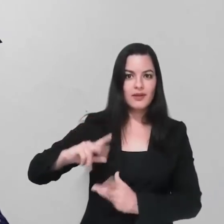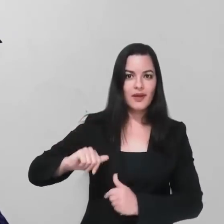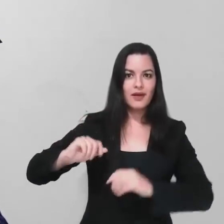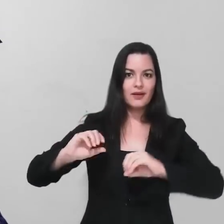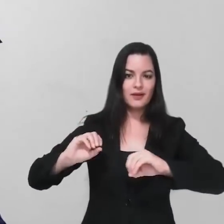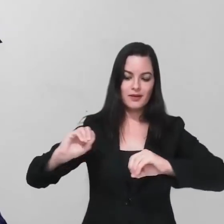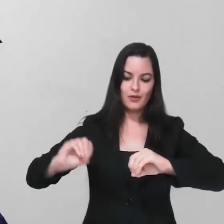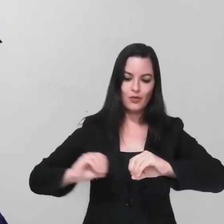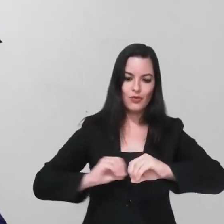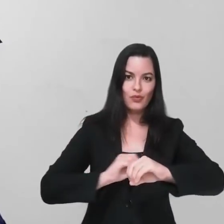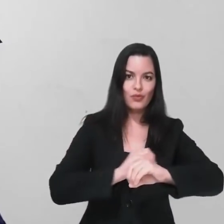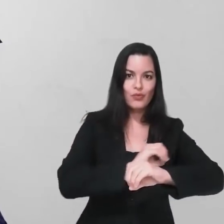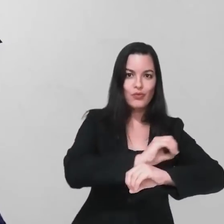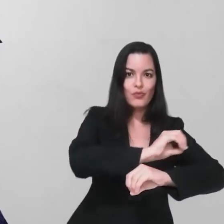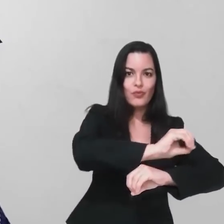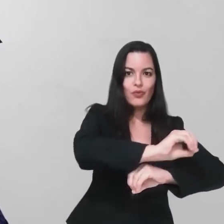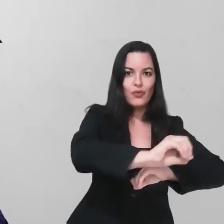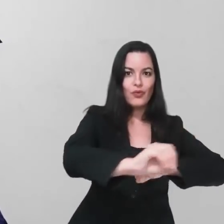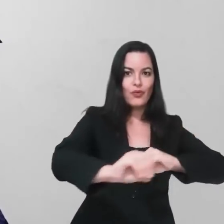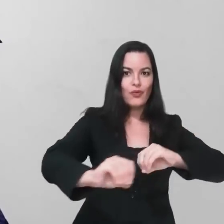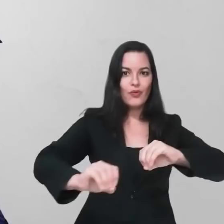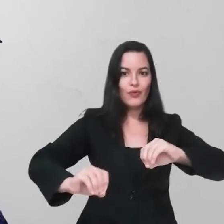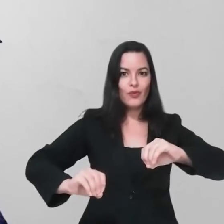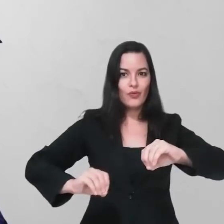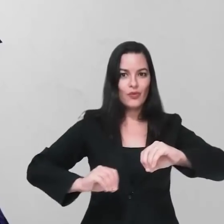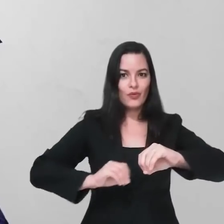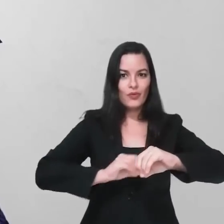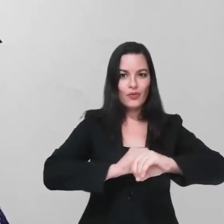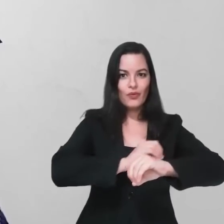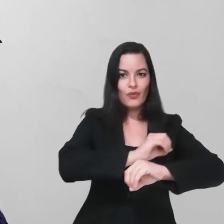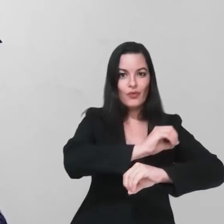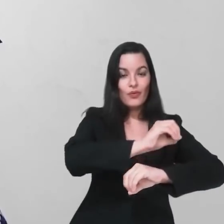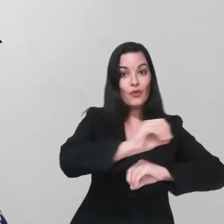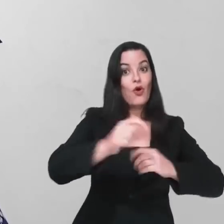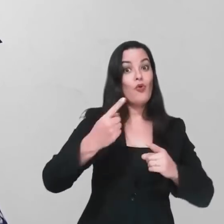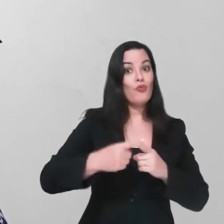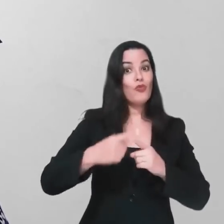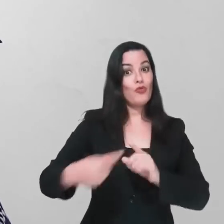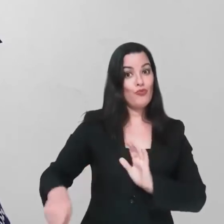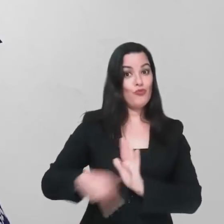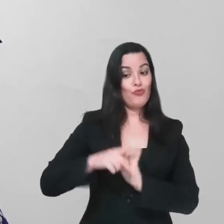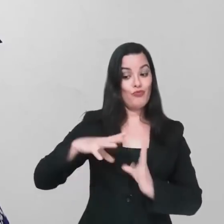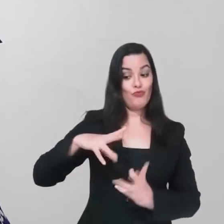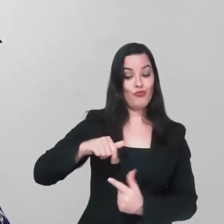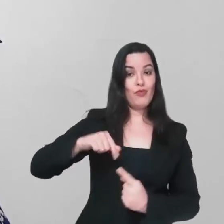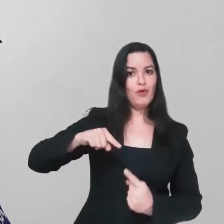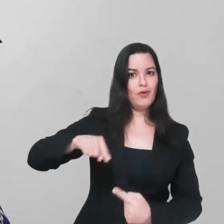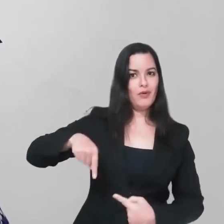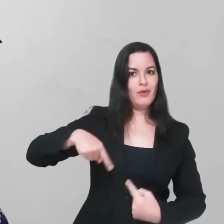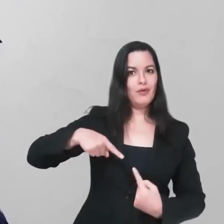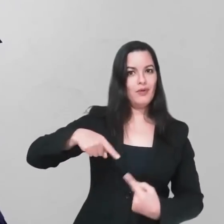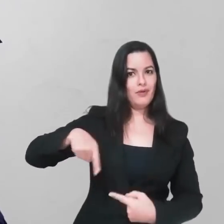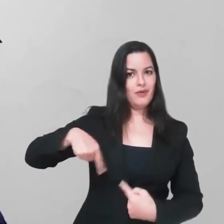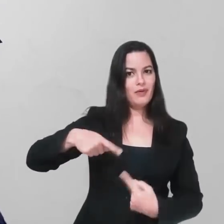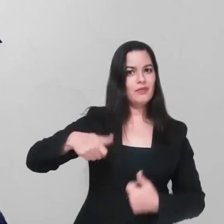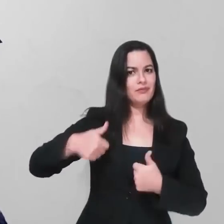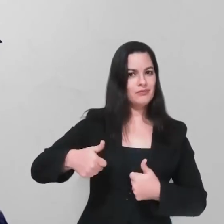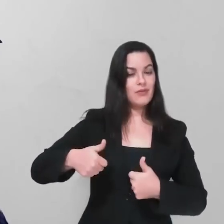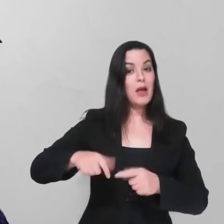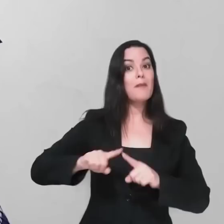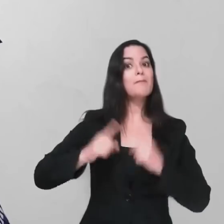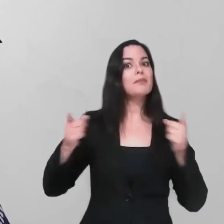mesmo tempo que ela está girando em torno de si mesma, ela também está dando uma volta em torno do